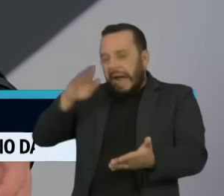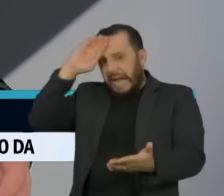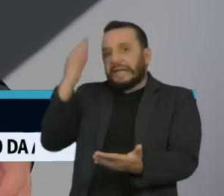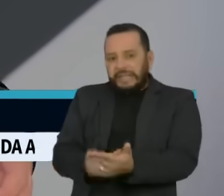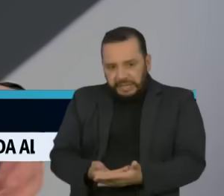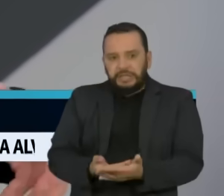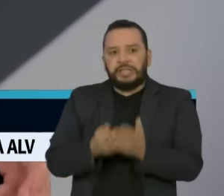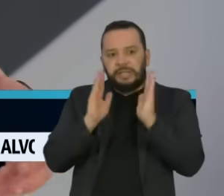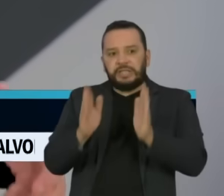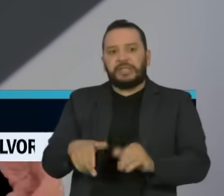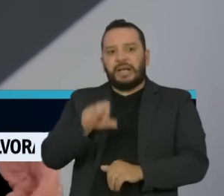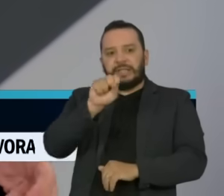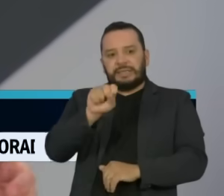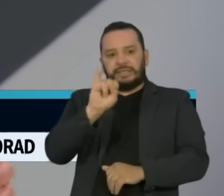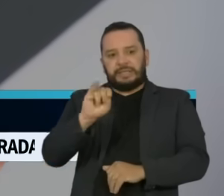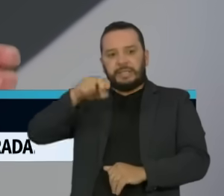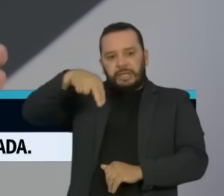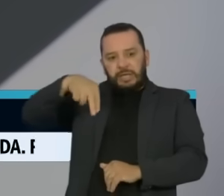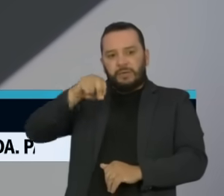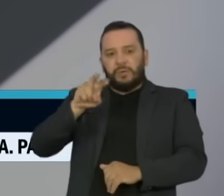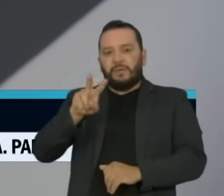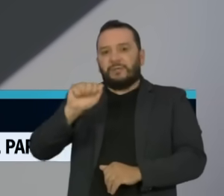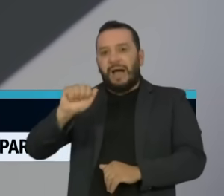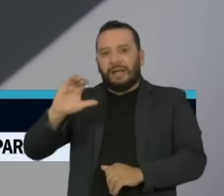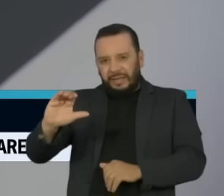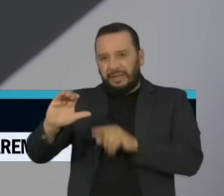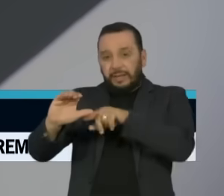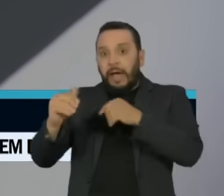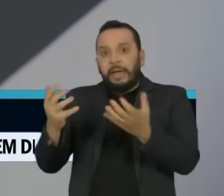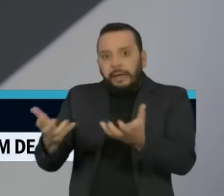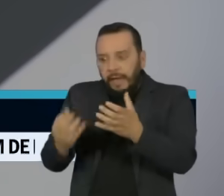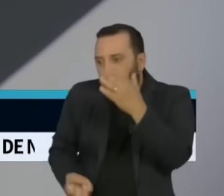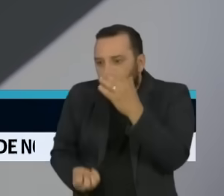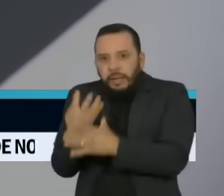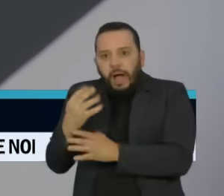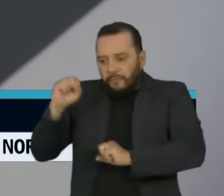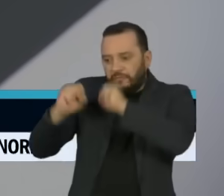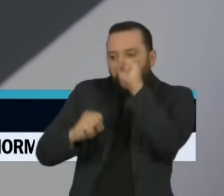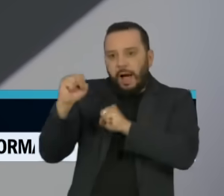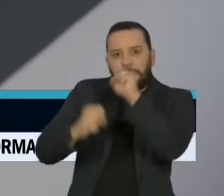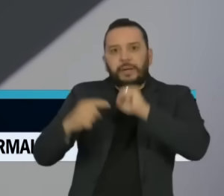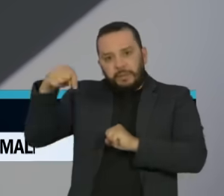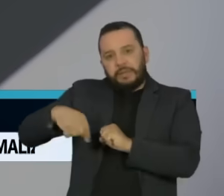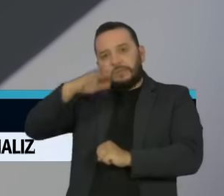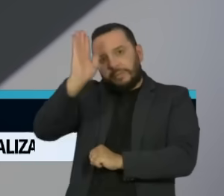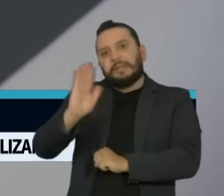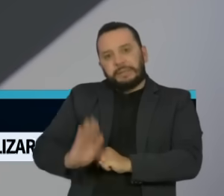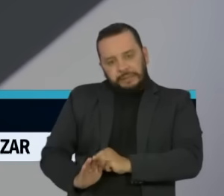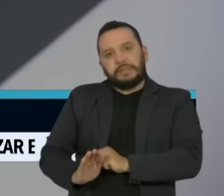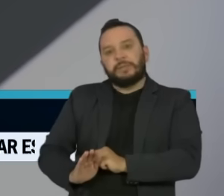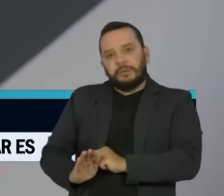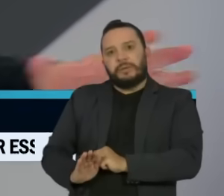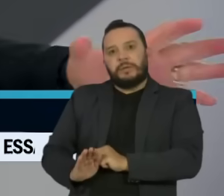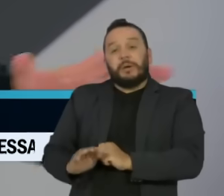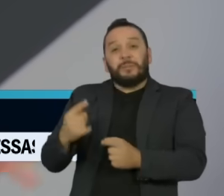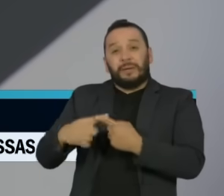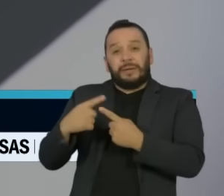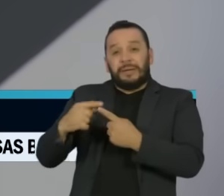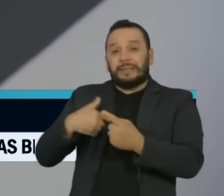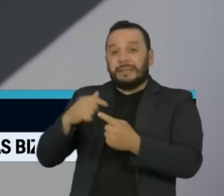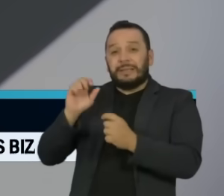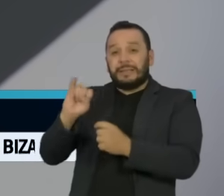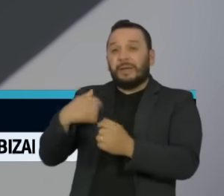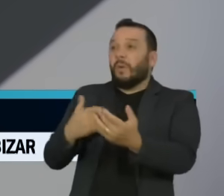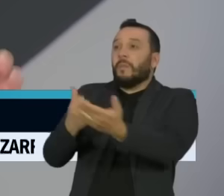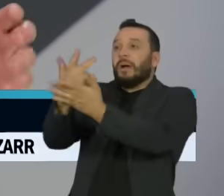uma fábrica para não depender dessa guerra econômica que vai ser debruçada, como você faz para recursos naturais. É como se estivesse acabando